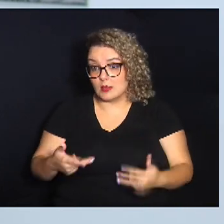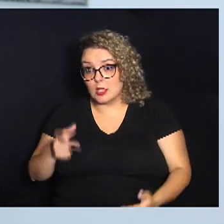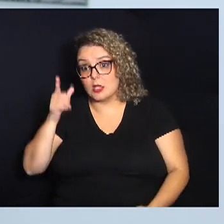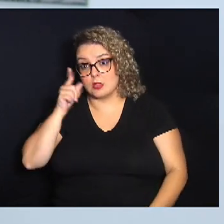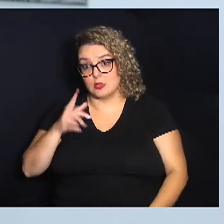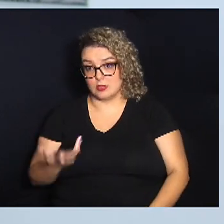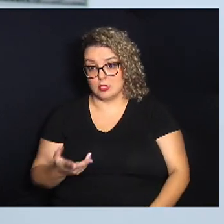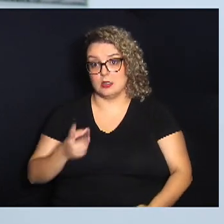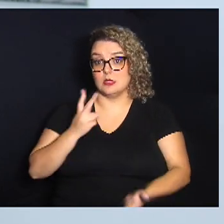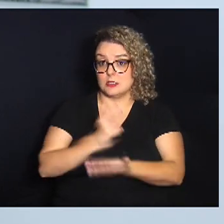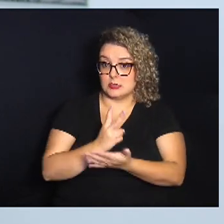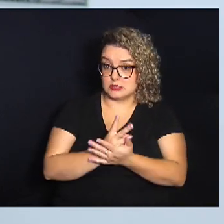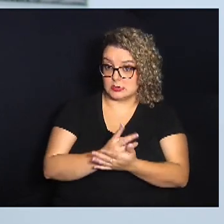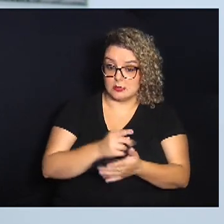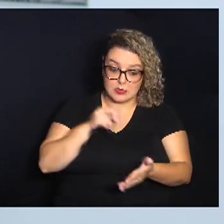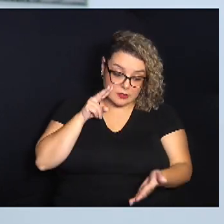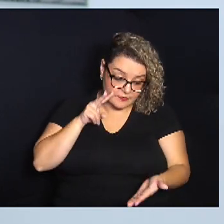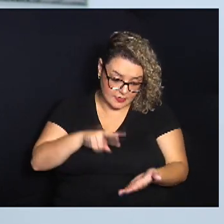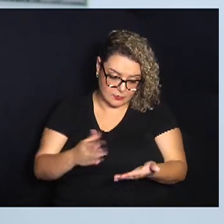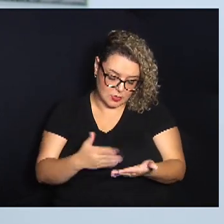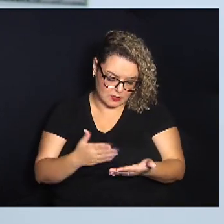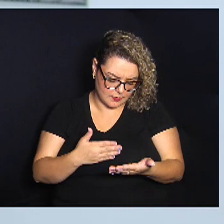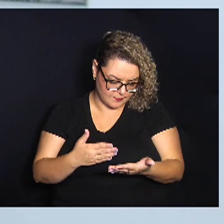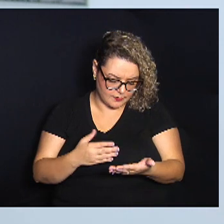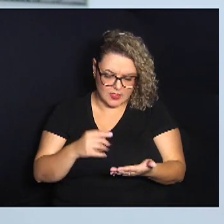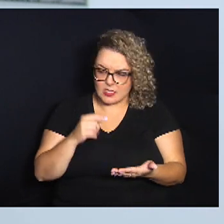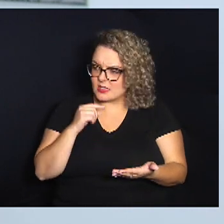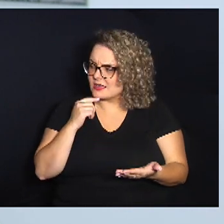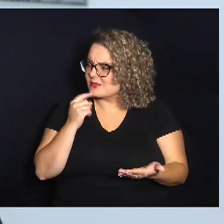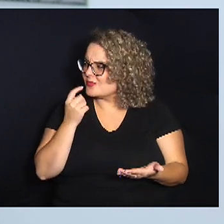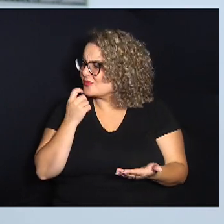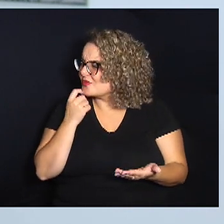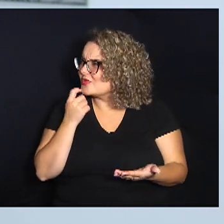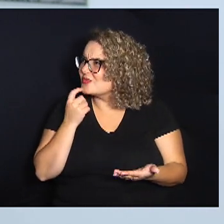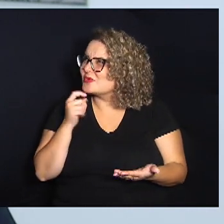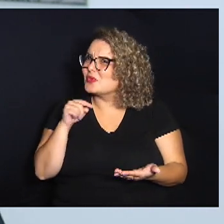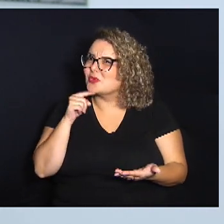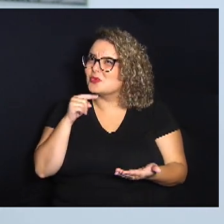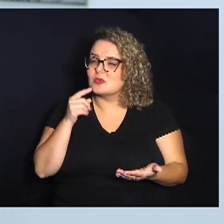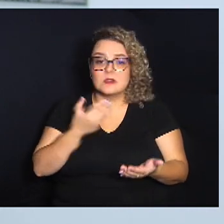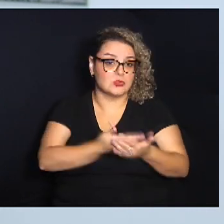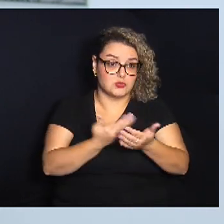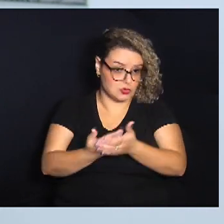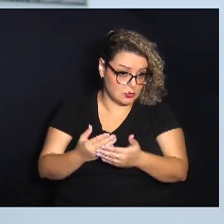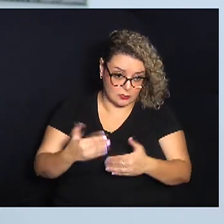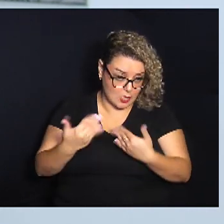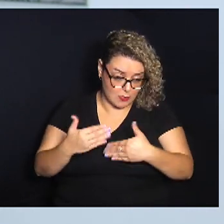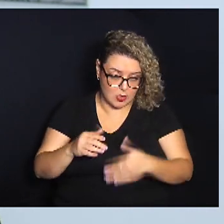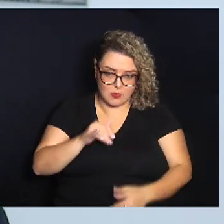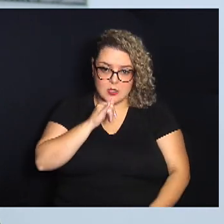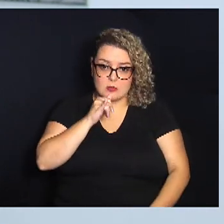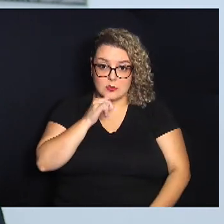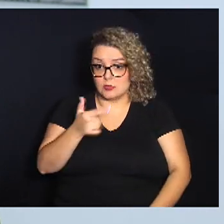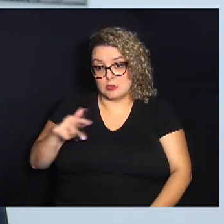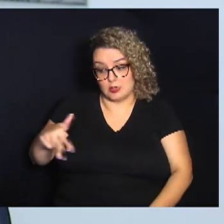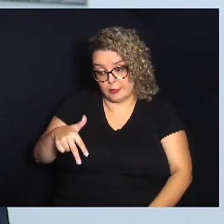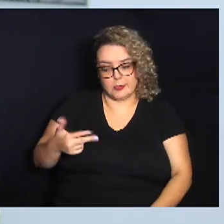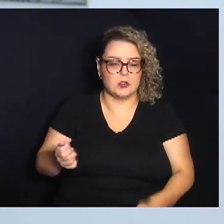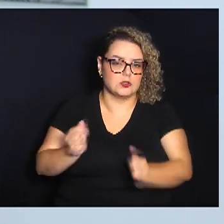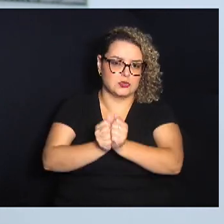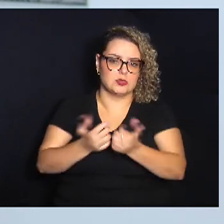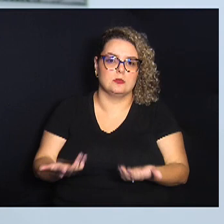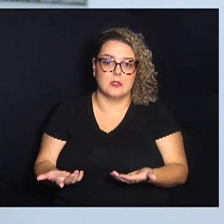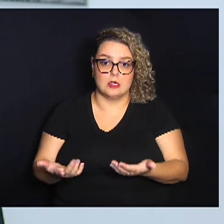sempre consultar. Então, se você tiver com alguma dúvida, se você estiver estudando para a prova, por exemplo, você não tem o professor lá, mas você tem o